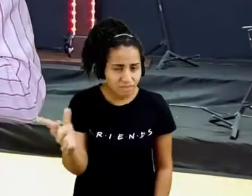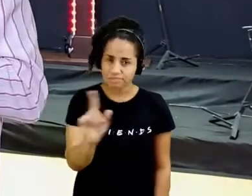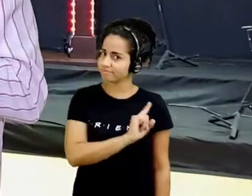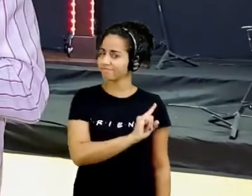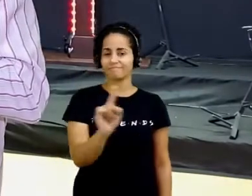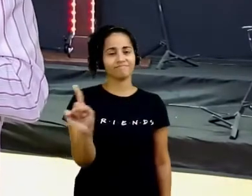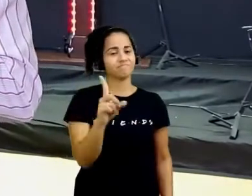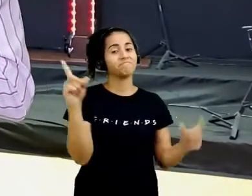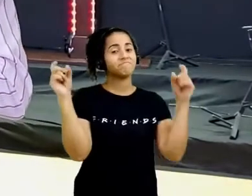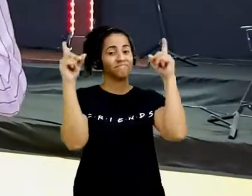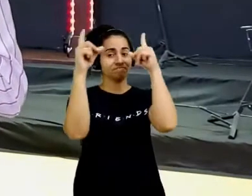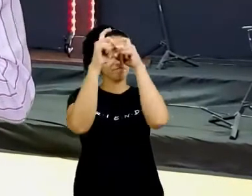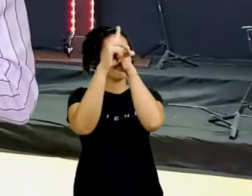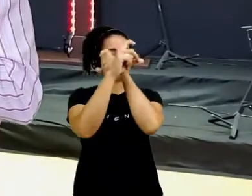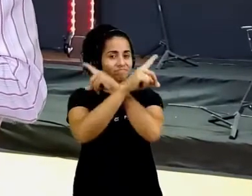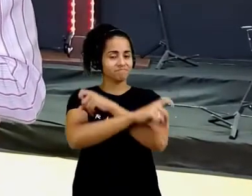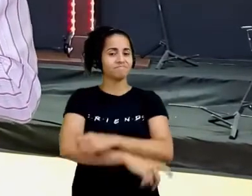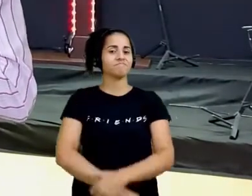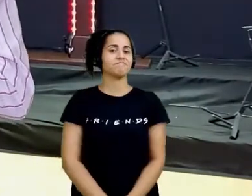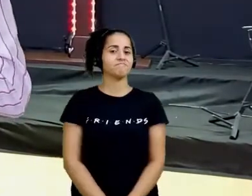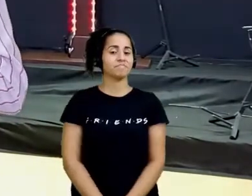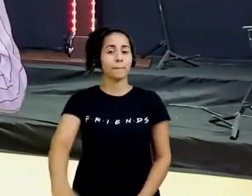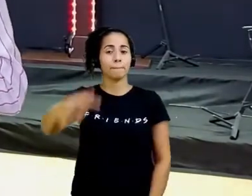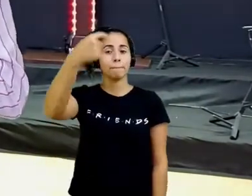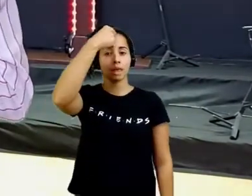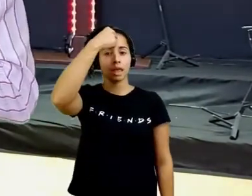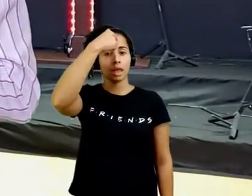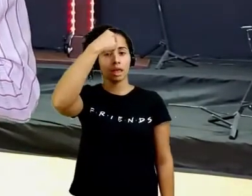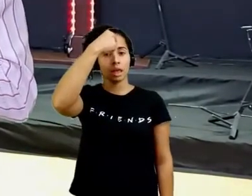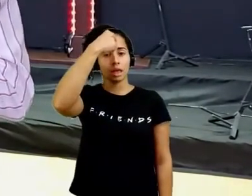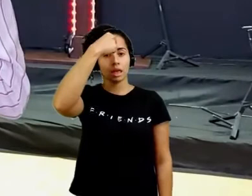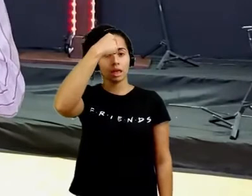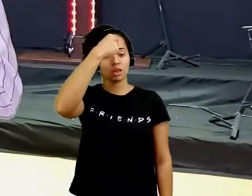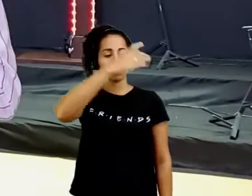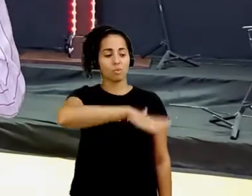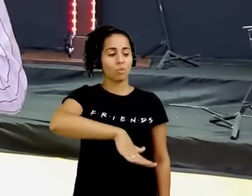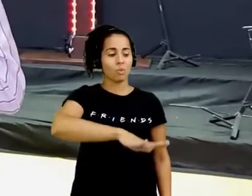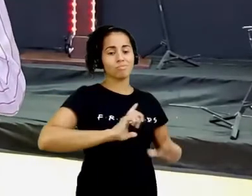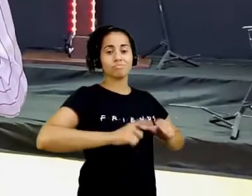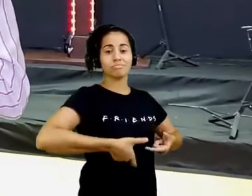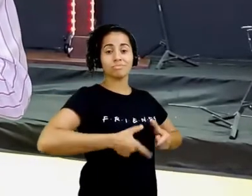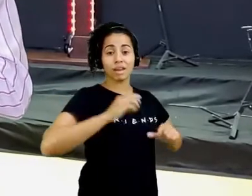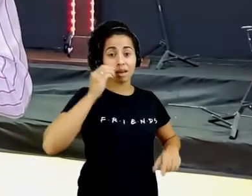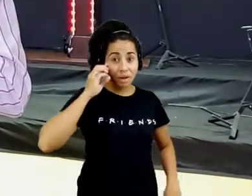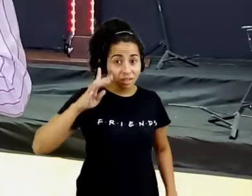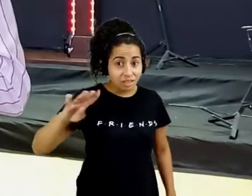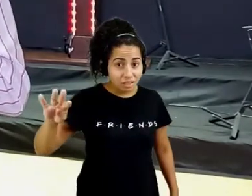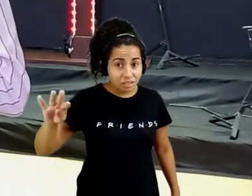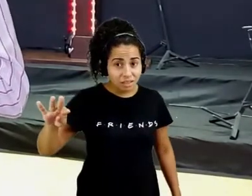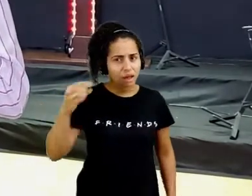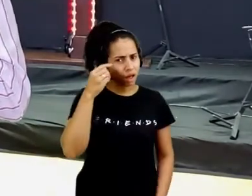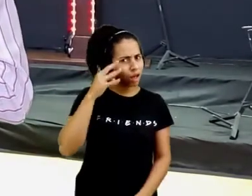mente daquelas pessoas, a mente dos israelitas. Imagine, faça